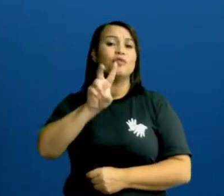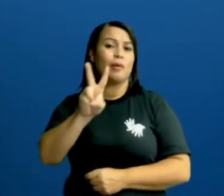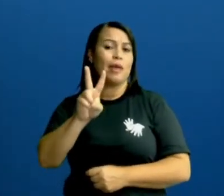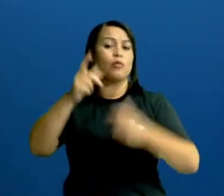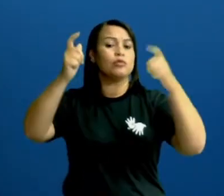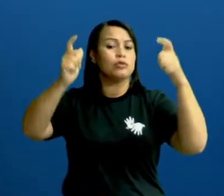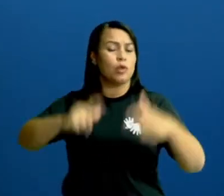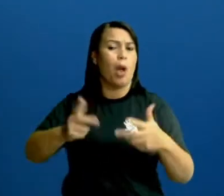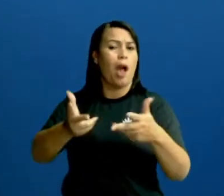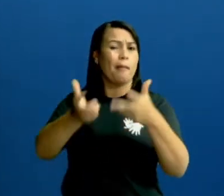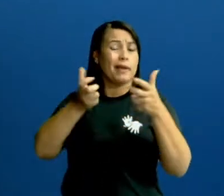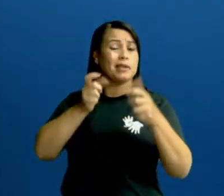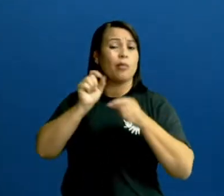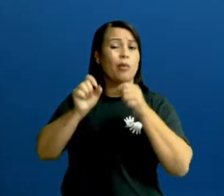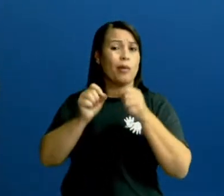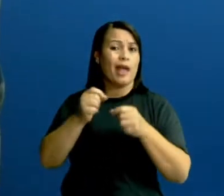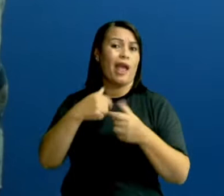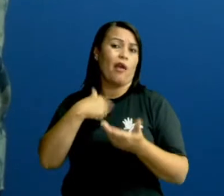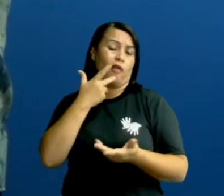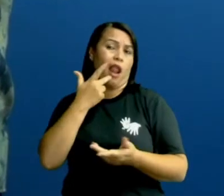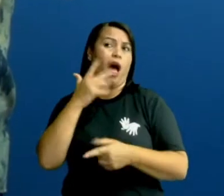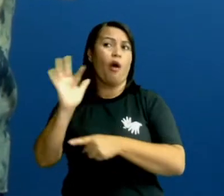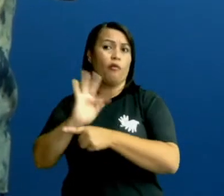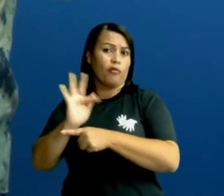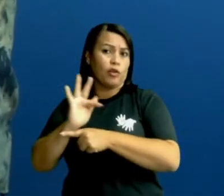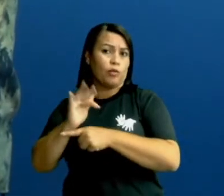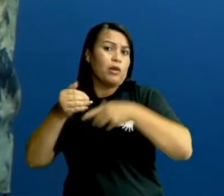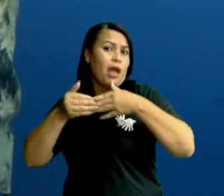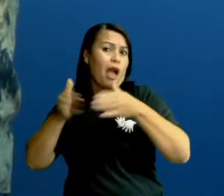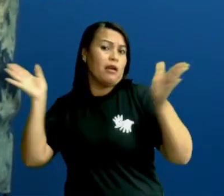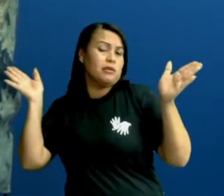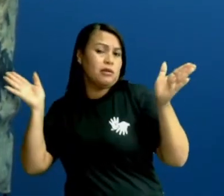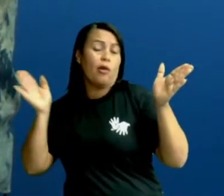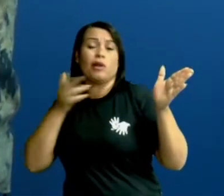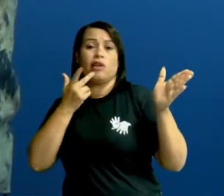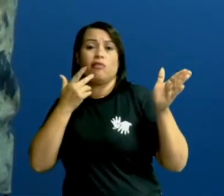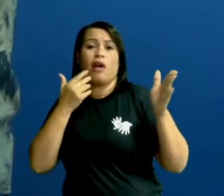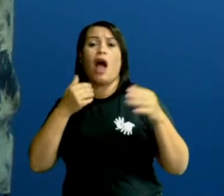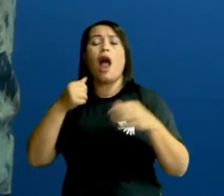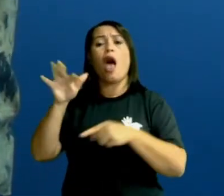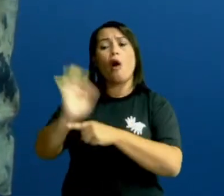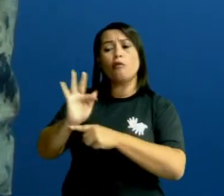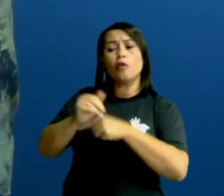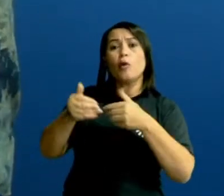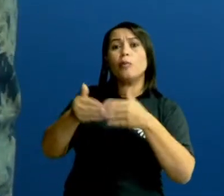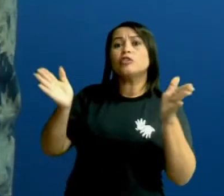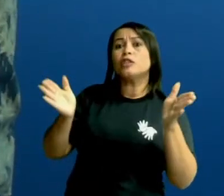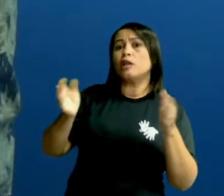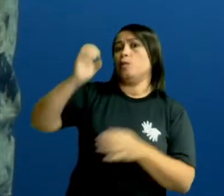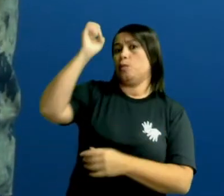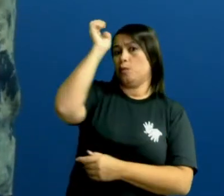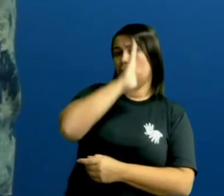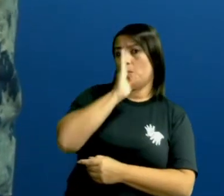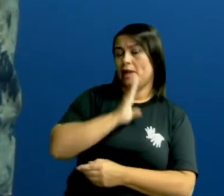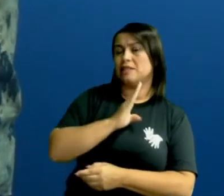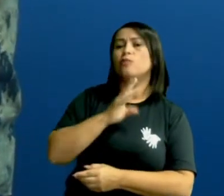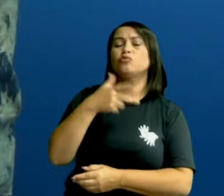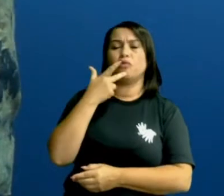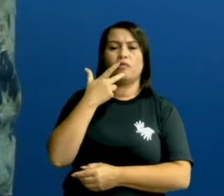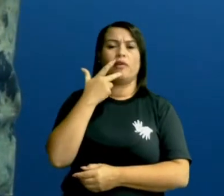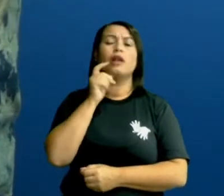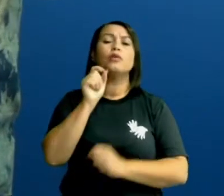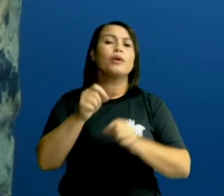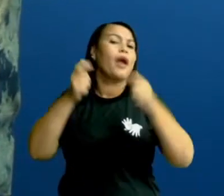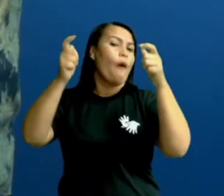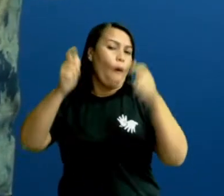lugar. Percebam que uma coisa é eu dizer o filme estreou, mas quando eu digo o filme estreou no Brasil, eu estou